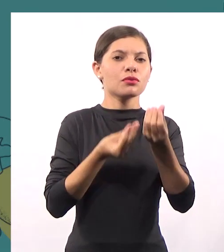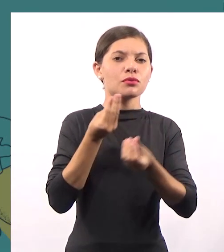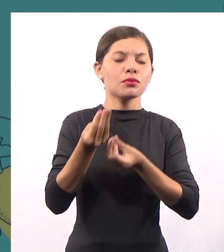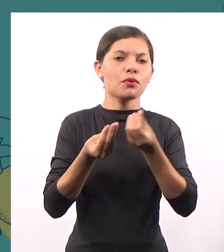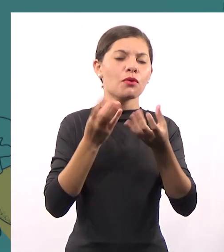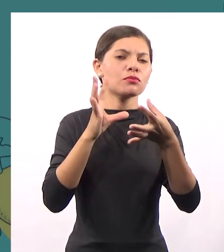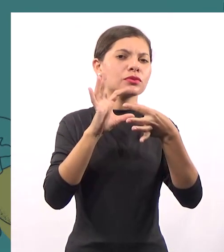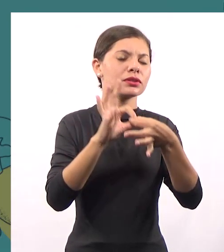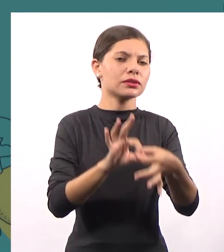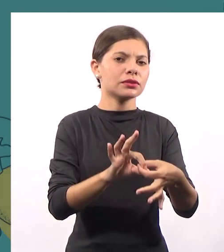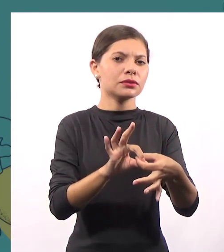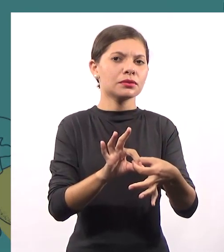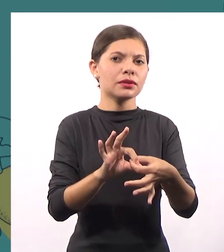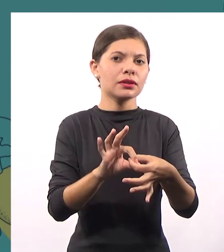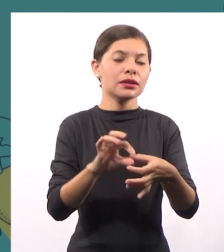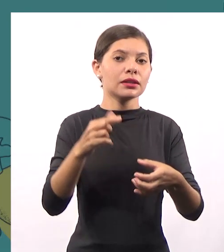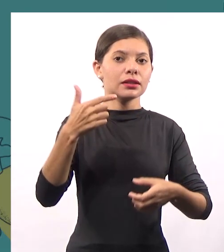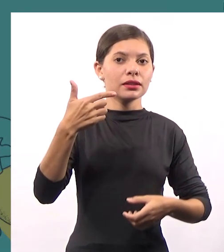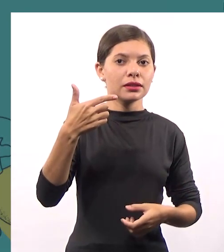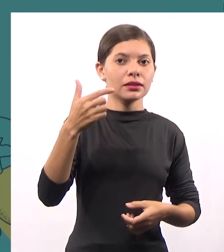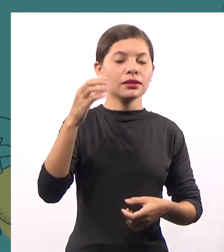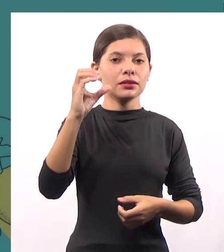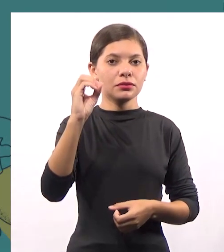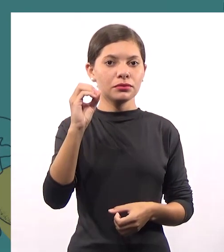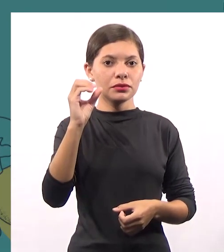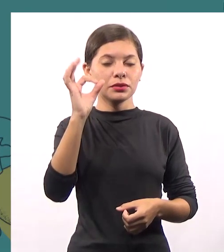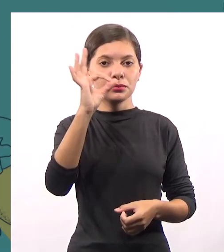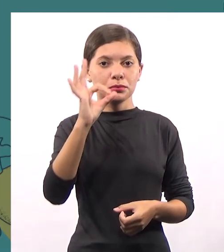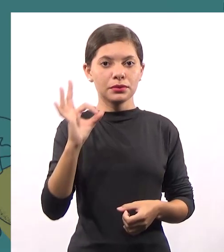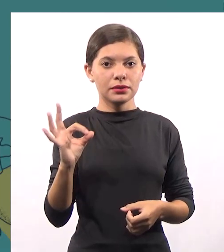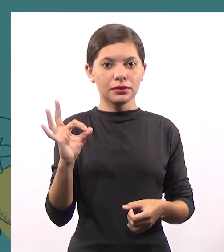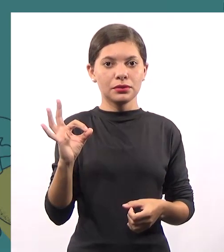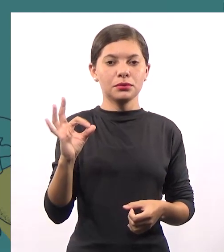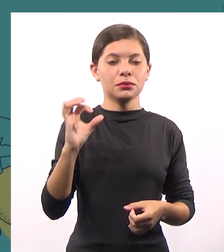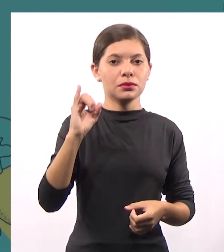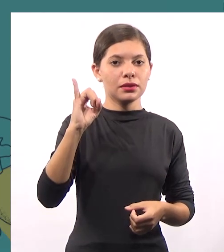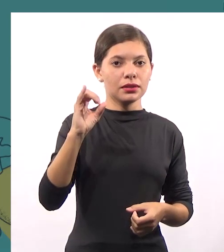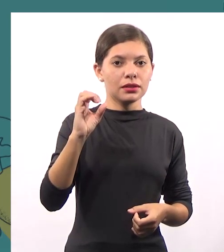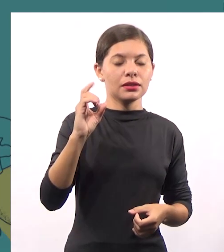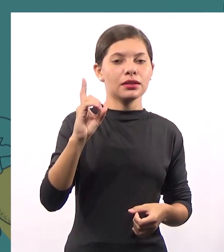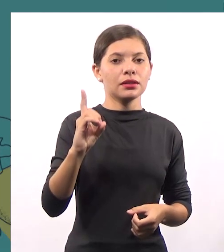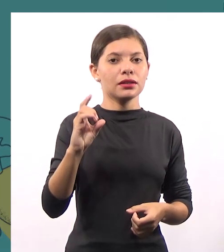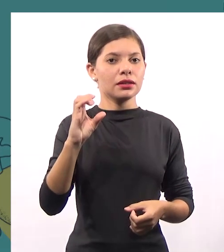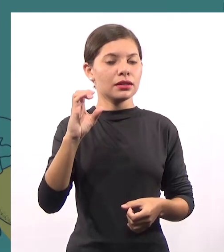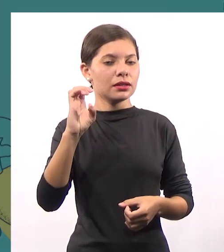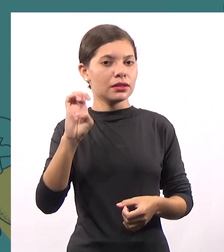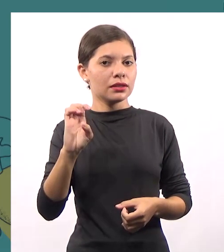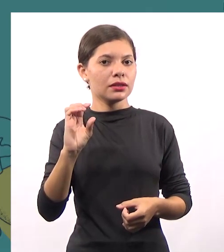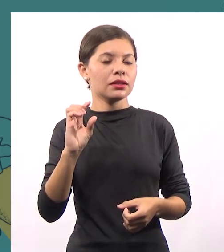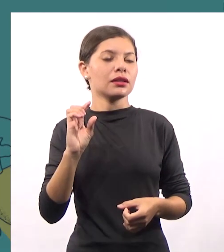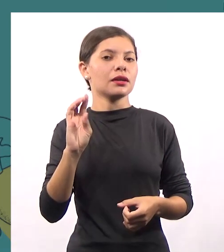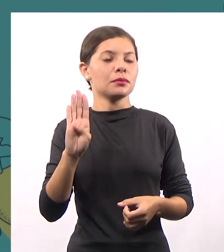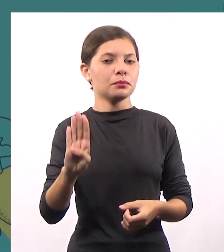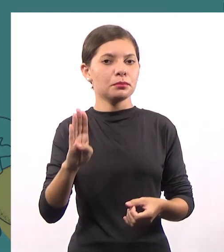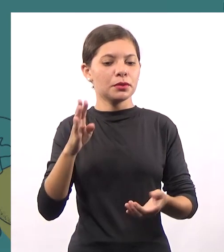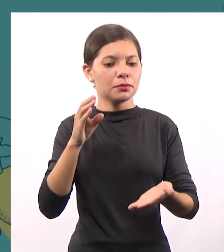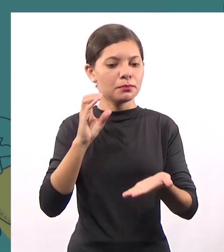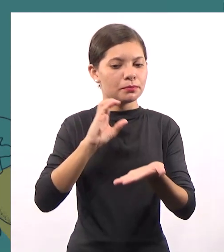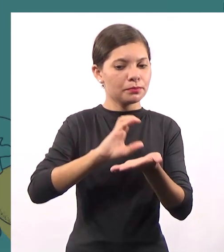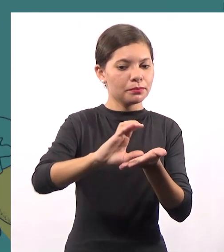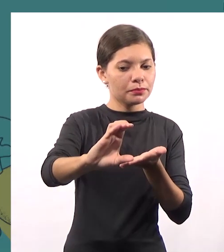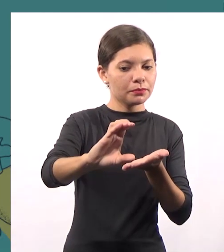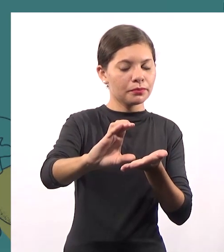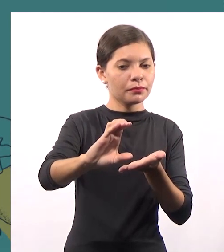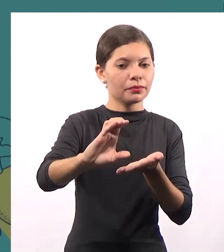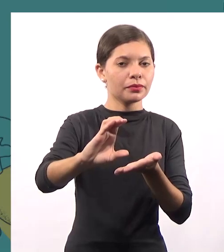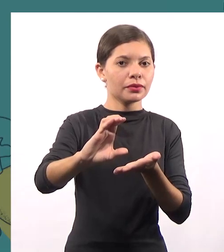se articulam? Então, a gente tem 20% que são destinados ao IDEB, 5% que são depositados